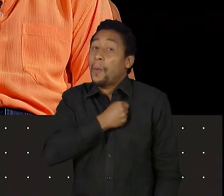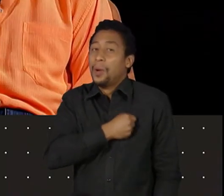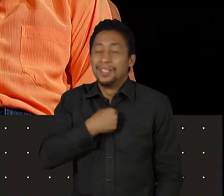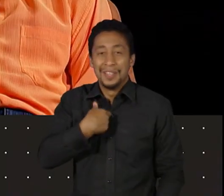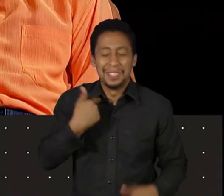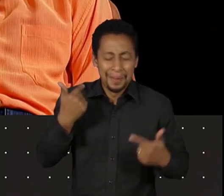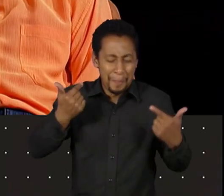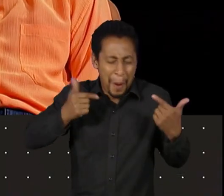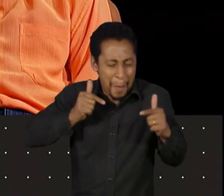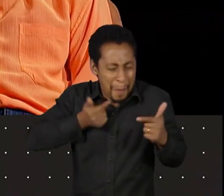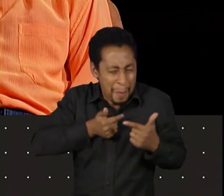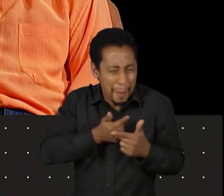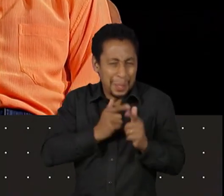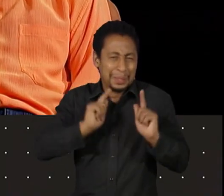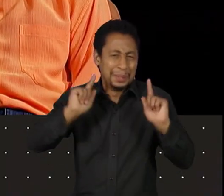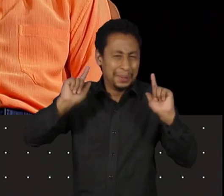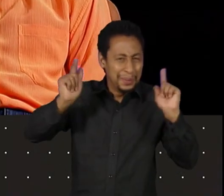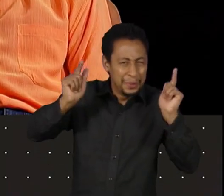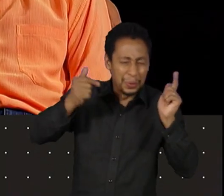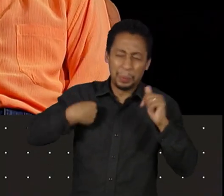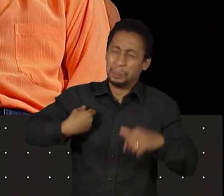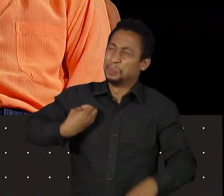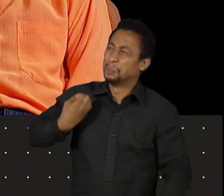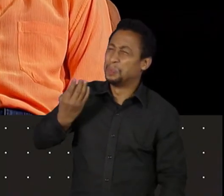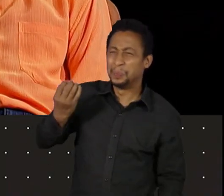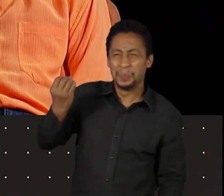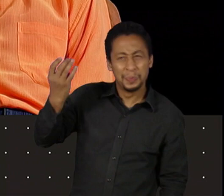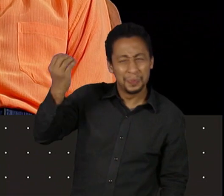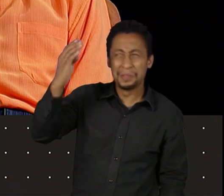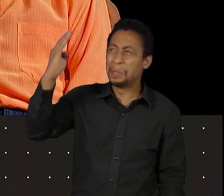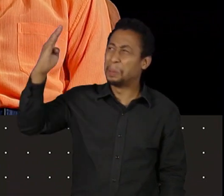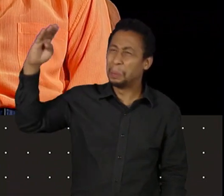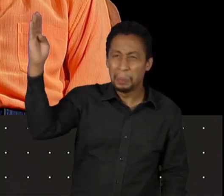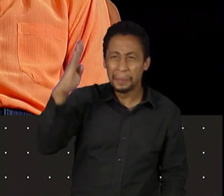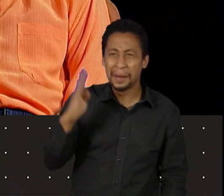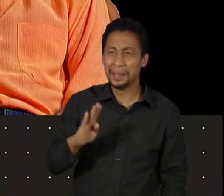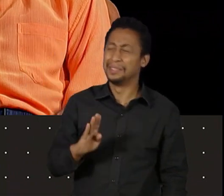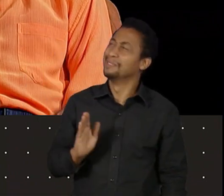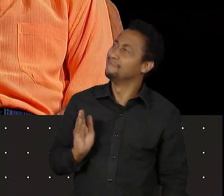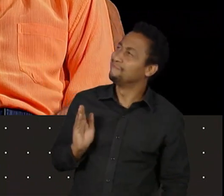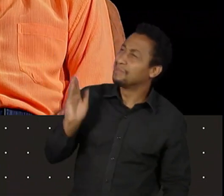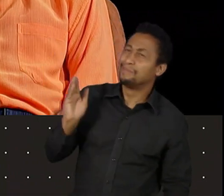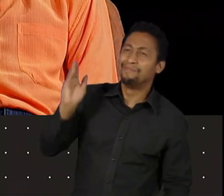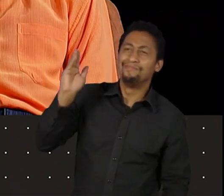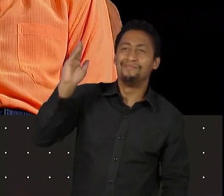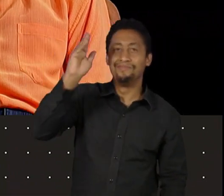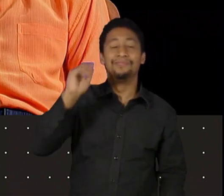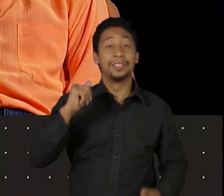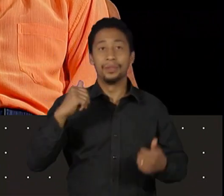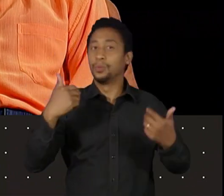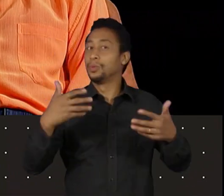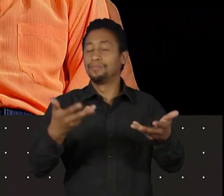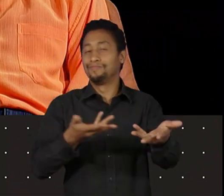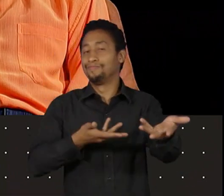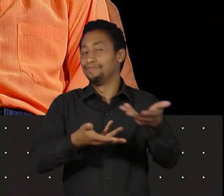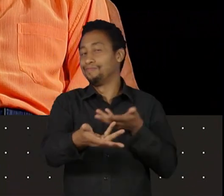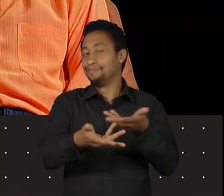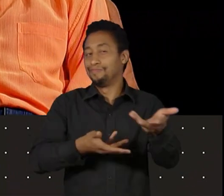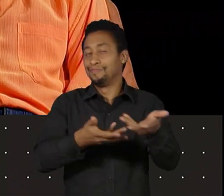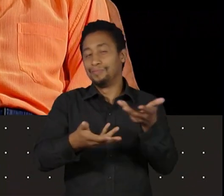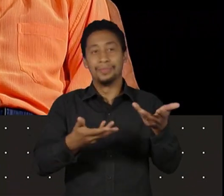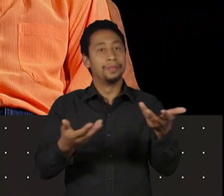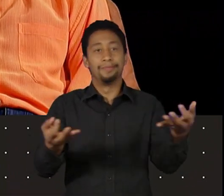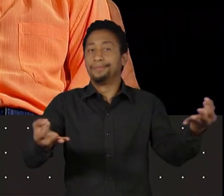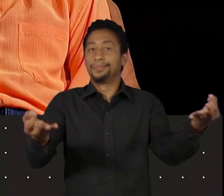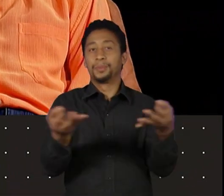nos divertimos muito, viajamos esse Brasil inteiro com as peças e era sempre uma excelente companhia e um